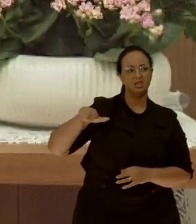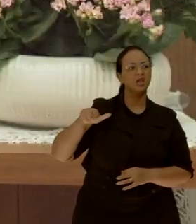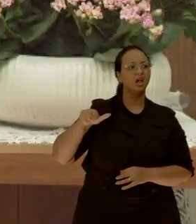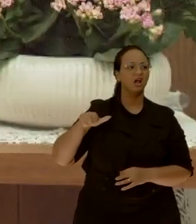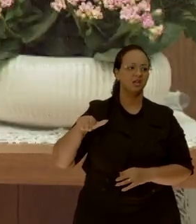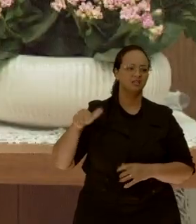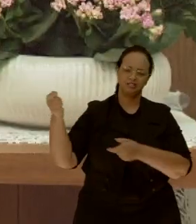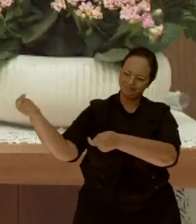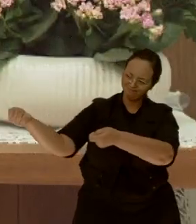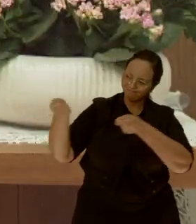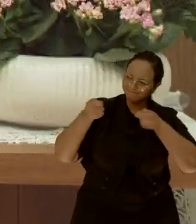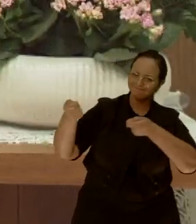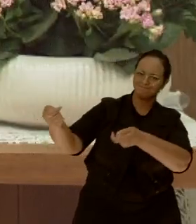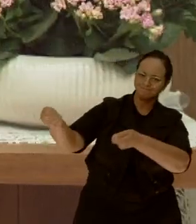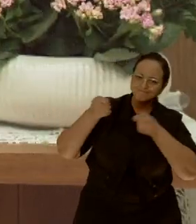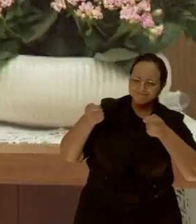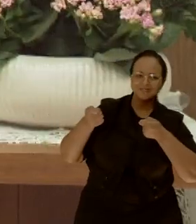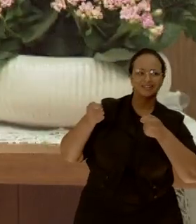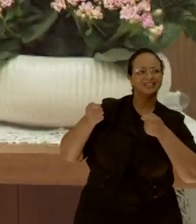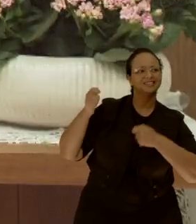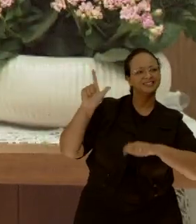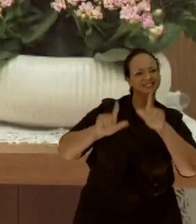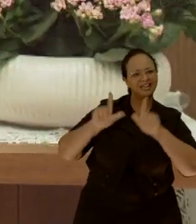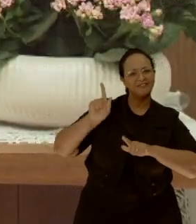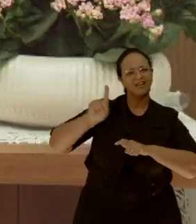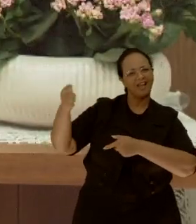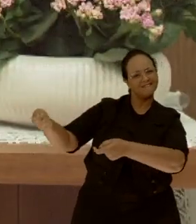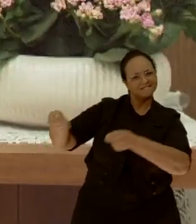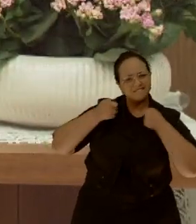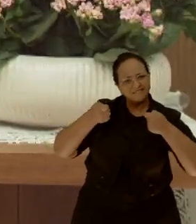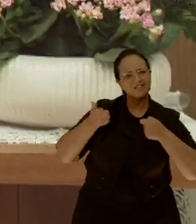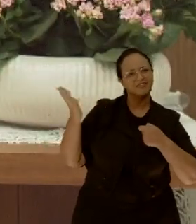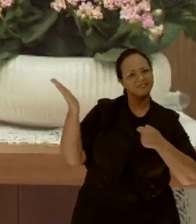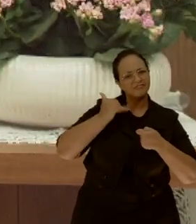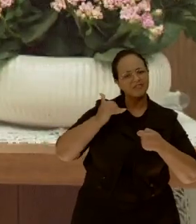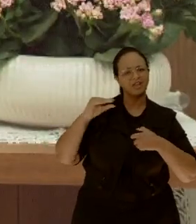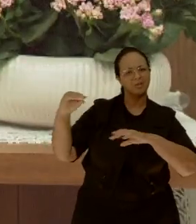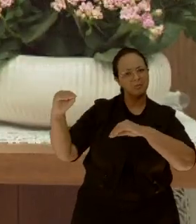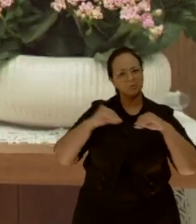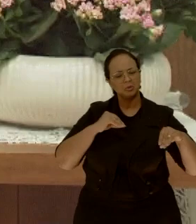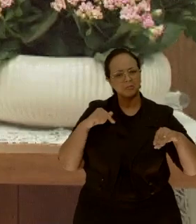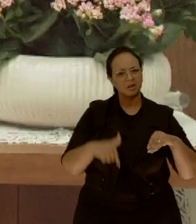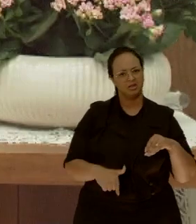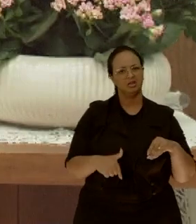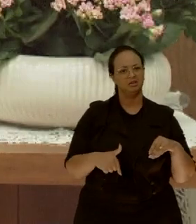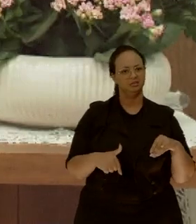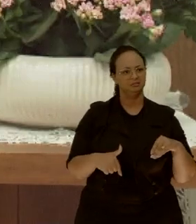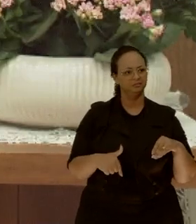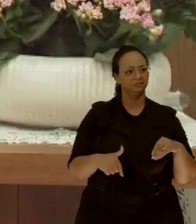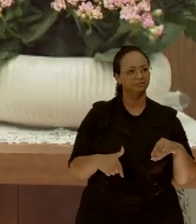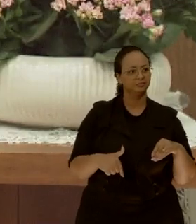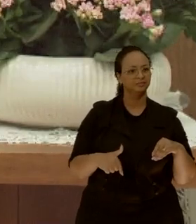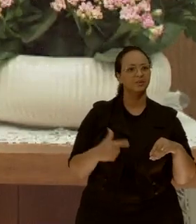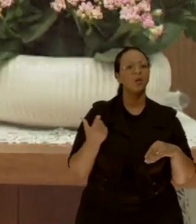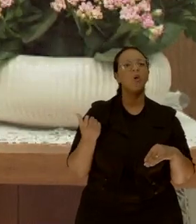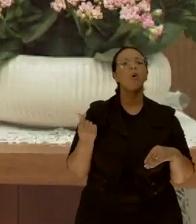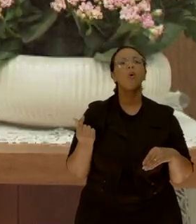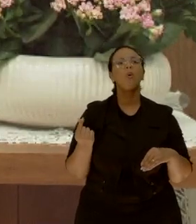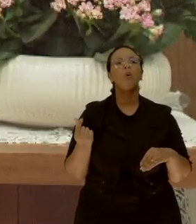da TV, lá não sei de onde, veio para cá. Aí, Ian, quando você